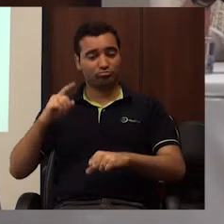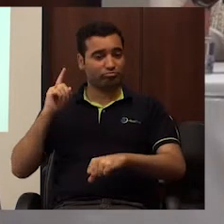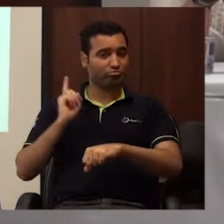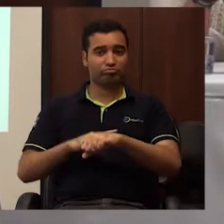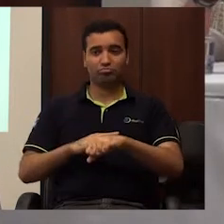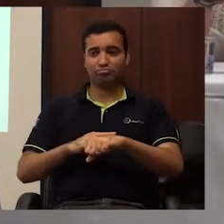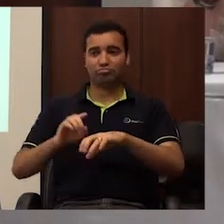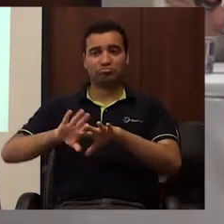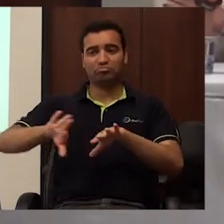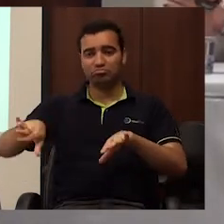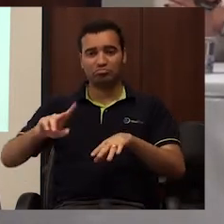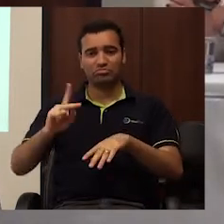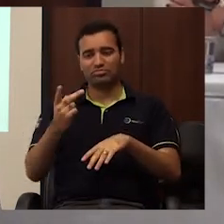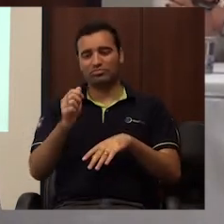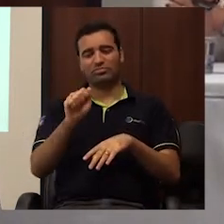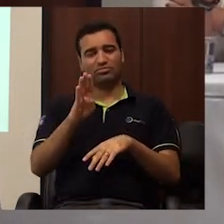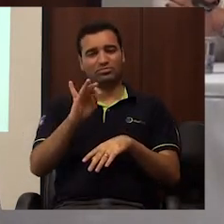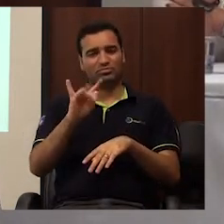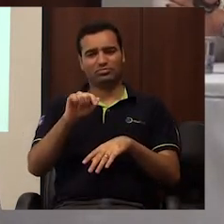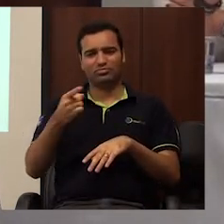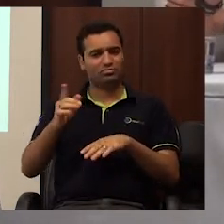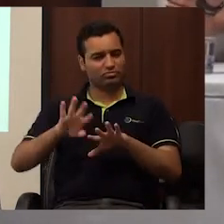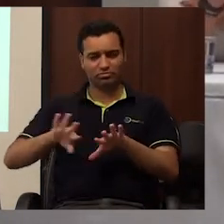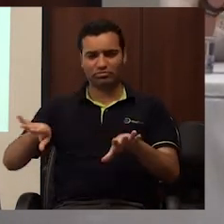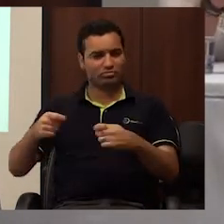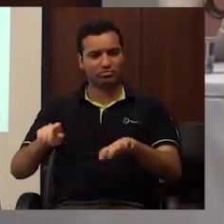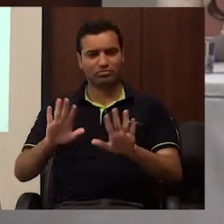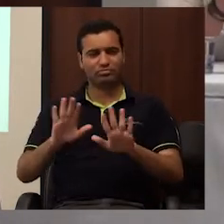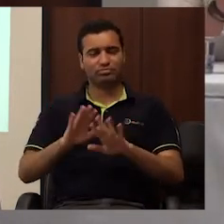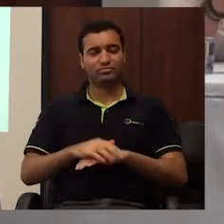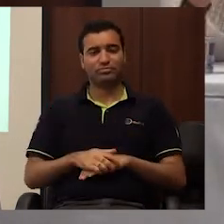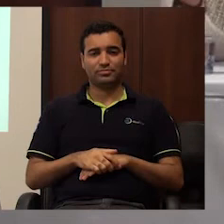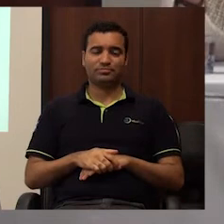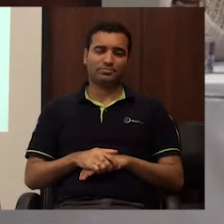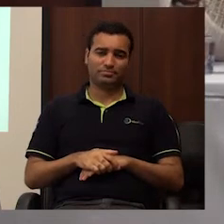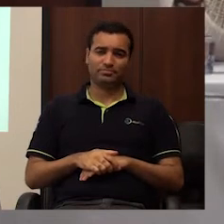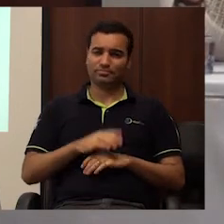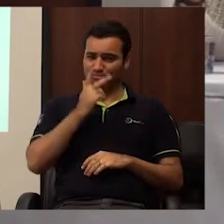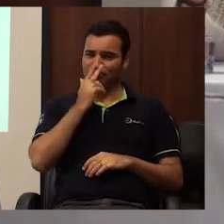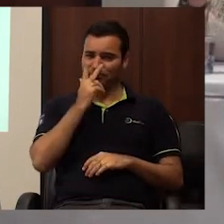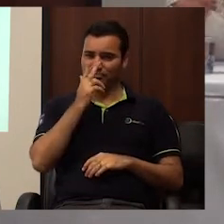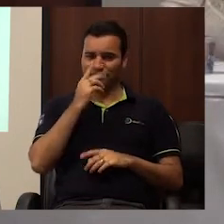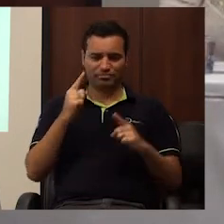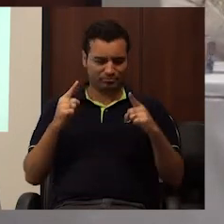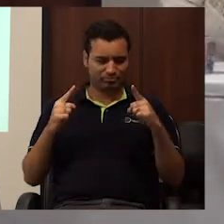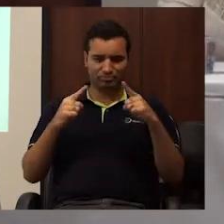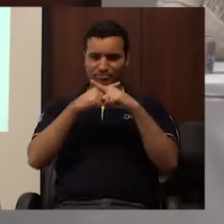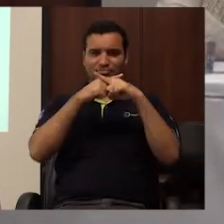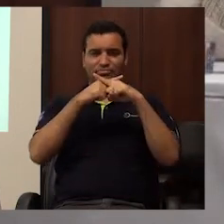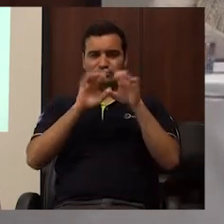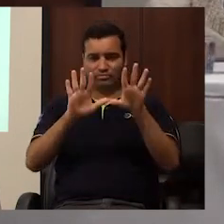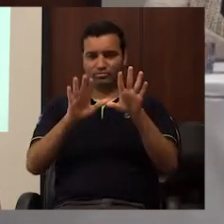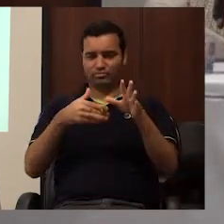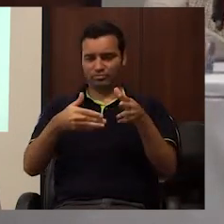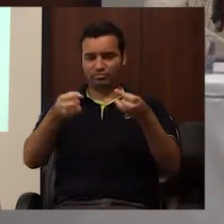de exclusão das habilitações, né? Que parece ser uma contradição, né? Mas a gente vai